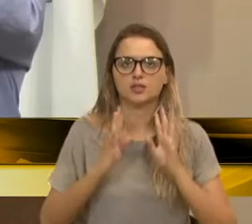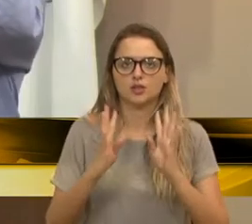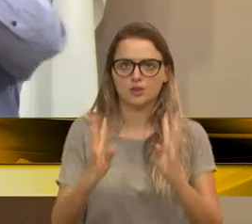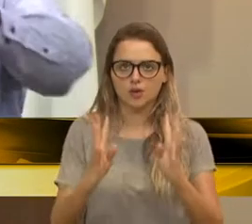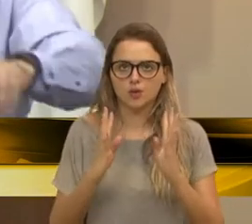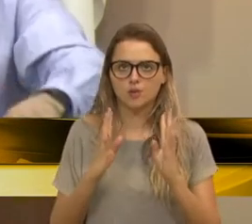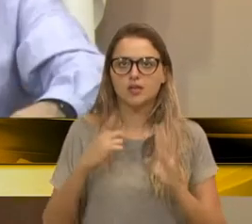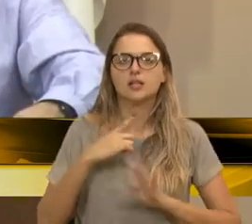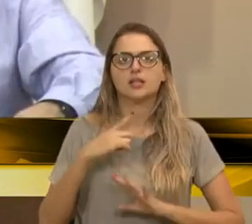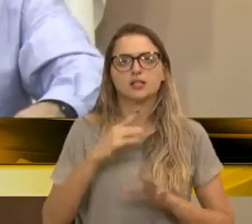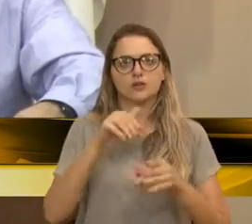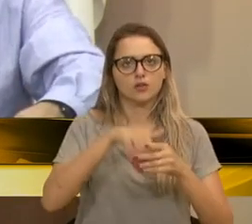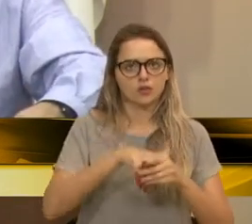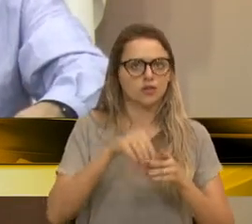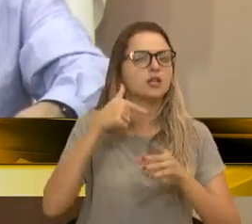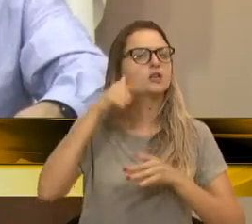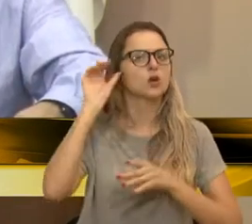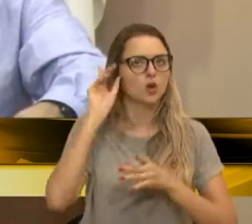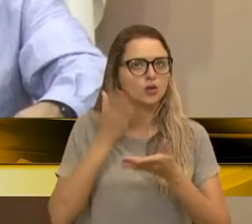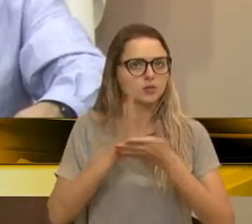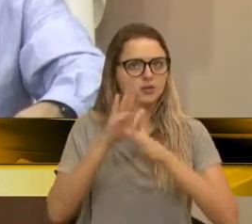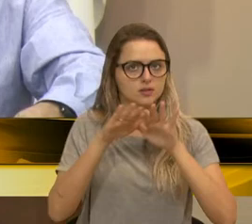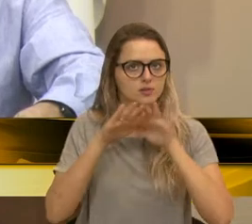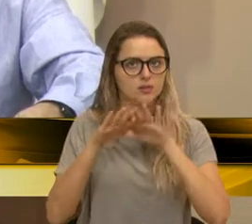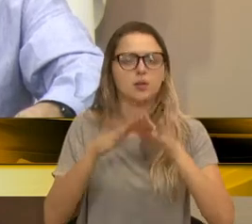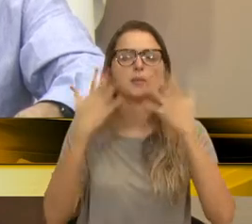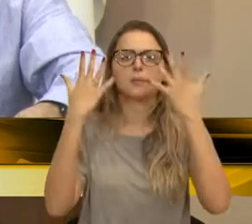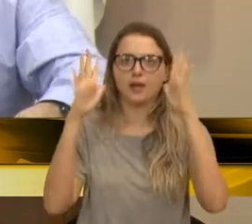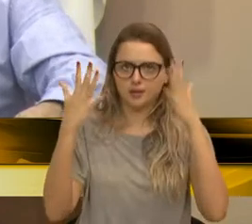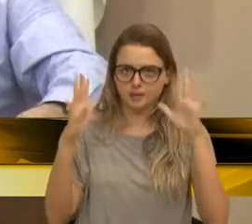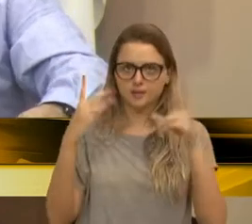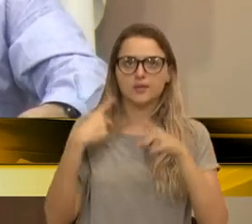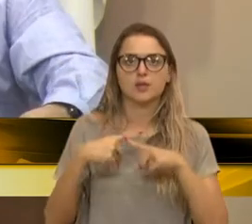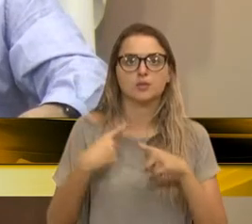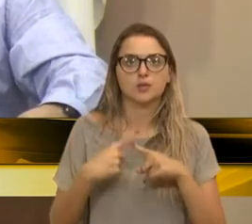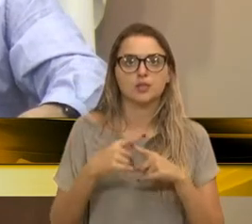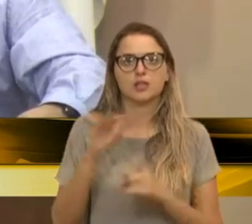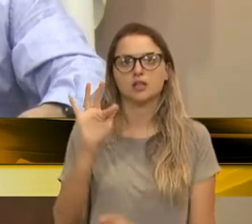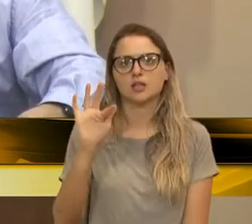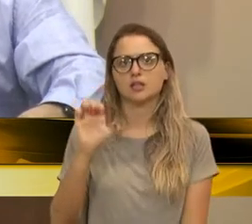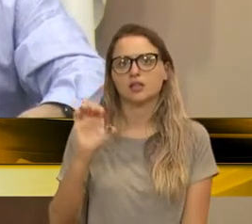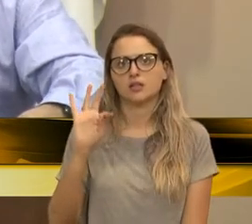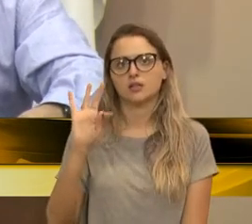votada ontem em Nova Aroma por unanimidade, parabéns. Por quê? Porque a FETAG